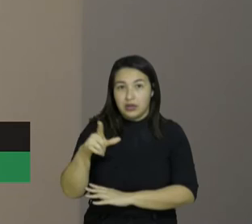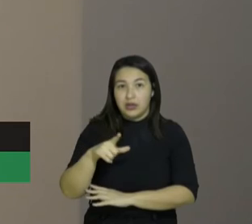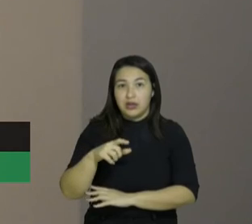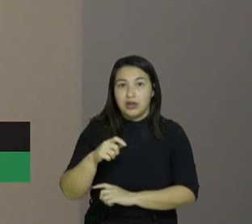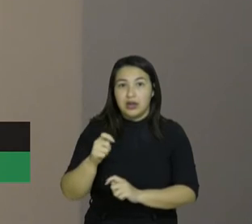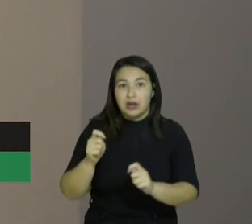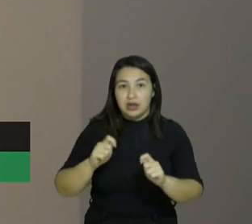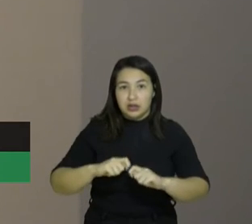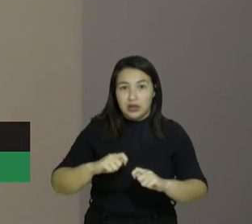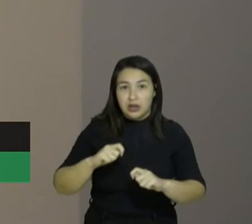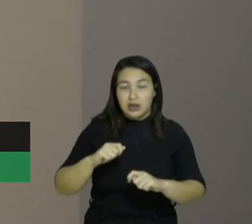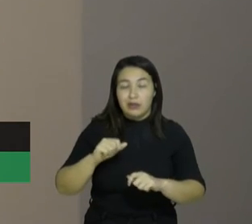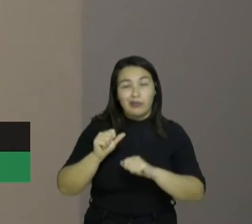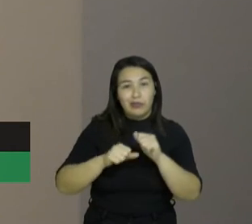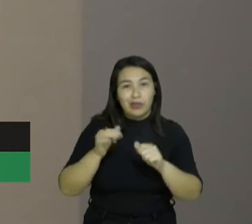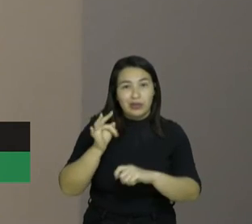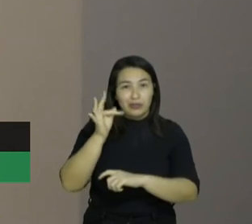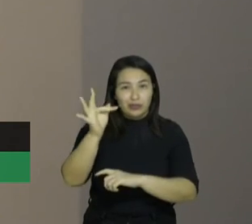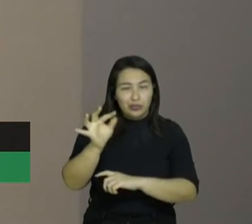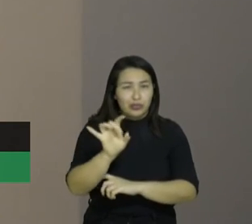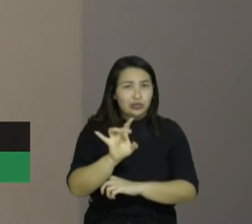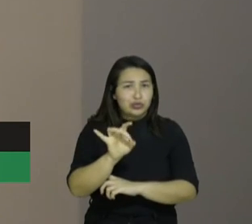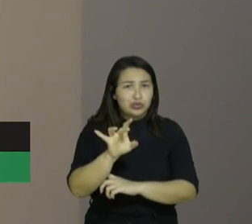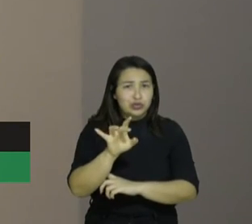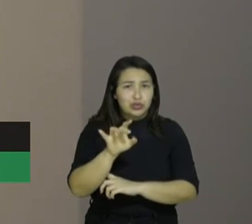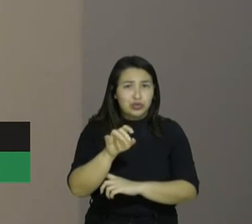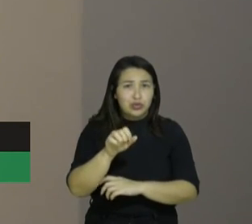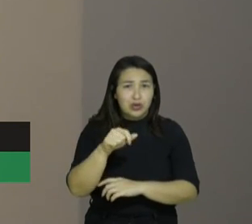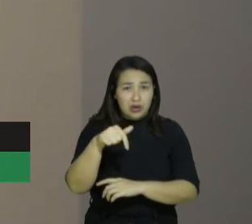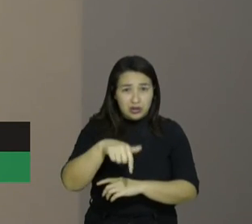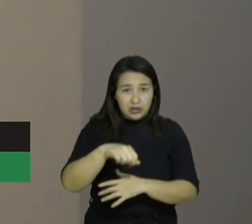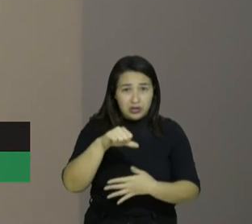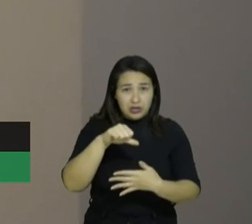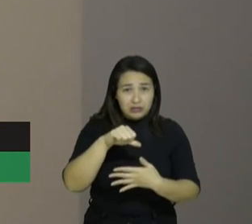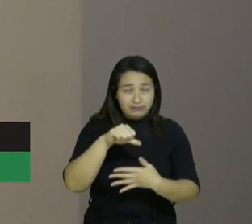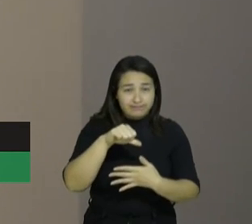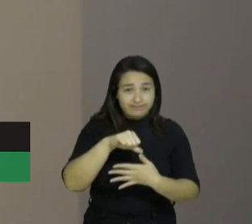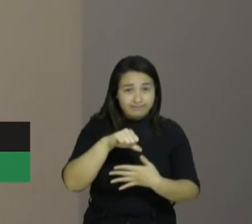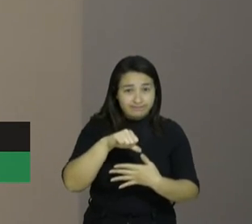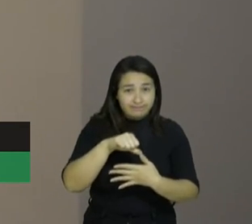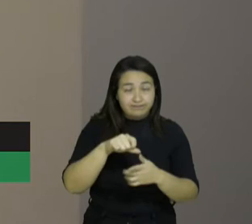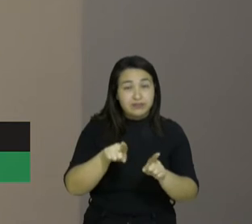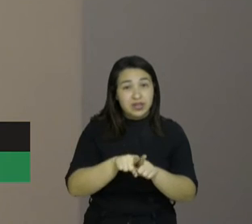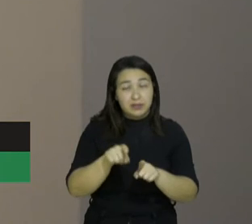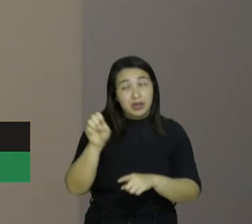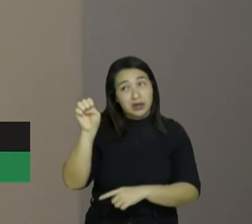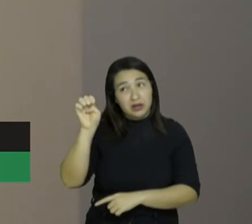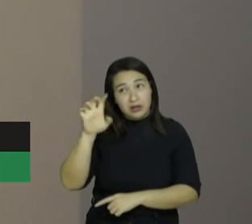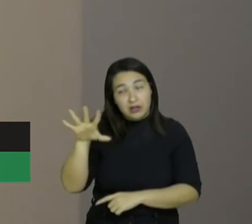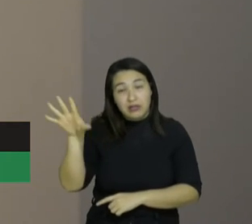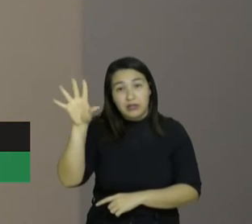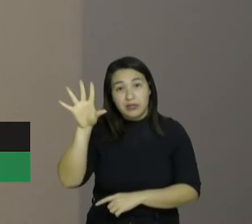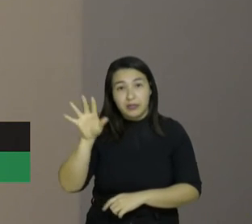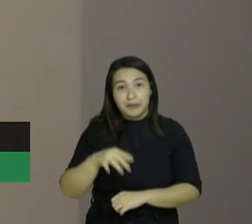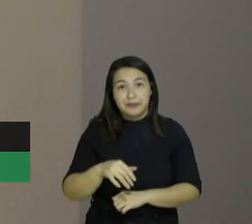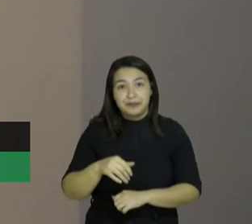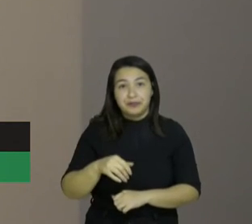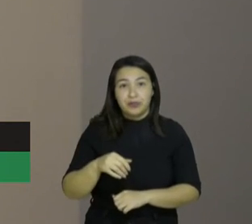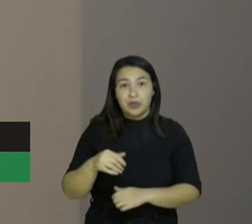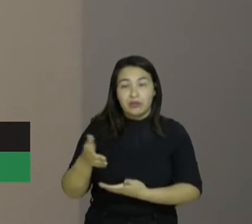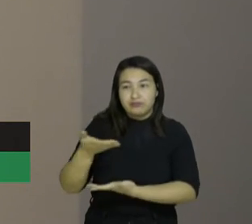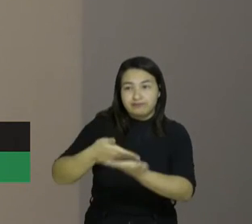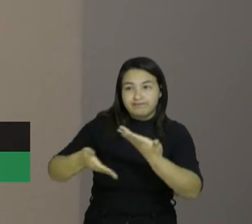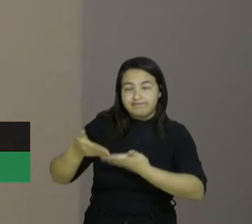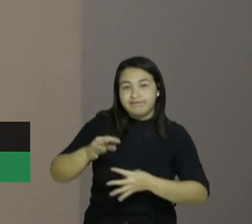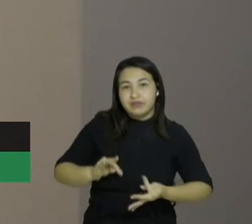cidades do Futuro tanto na América do Sul como na Europa a troca tecnologia e conhecimento